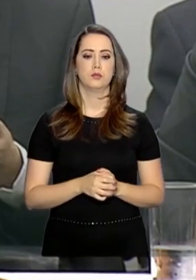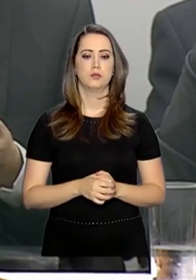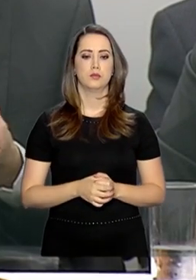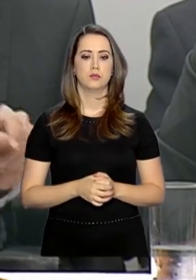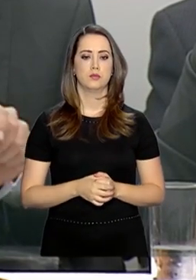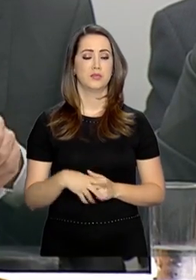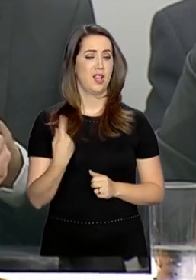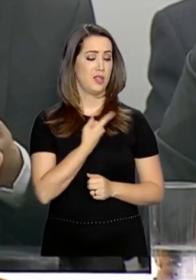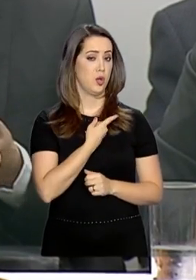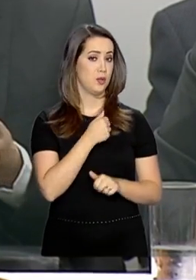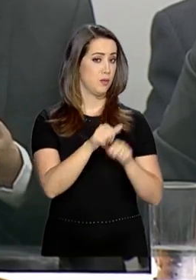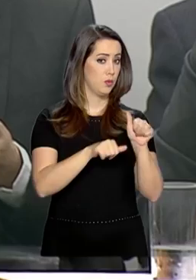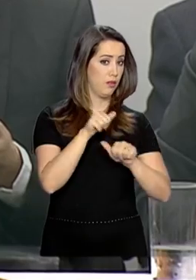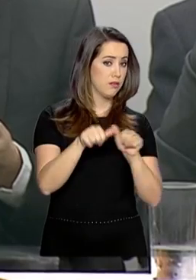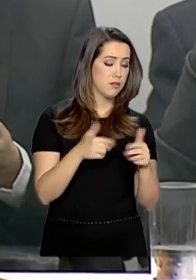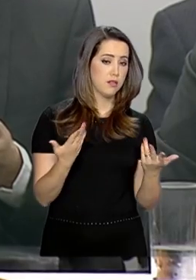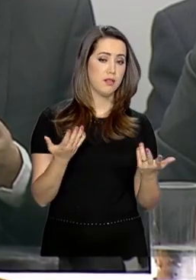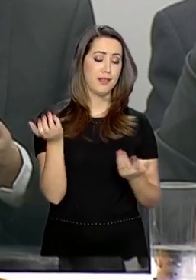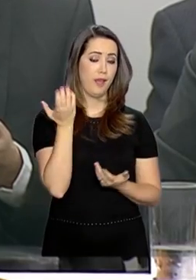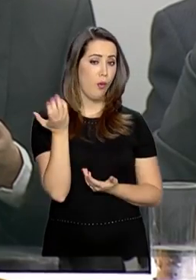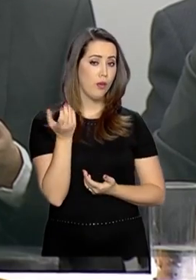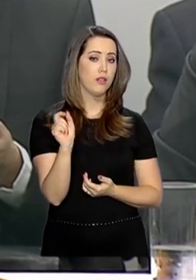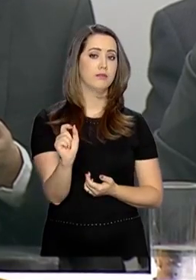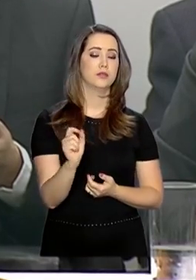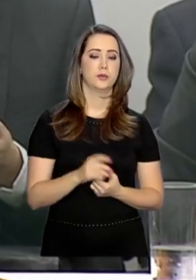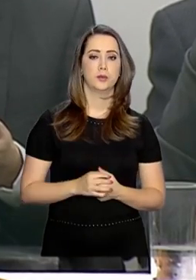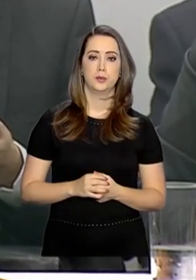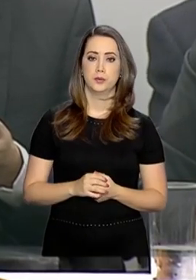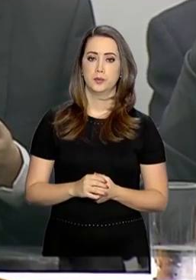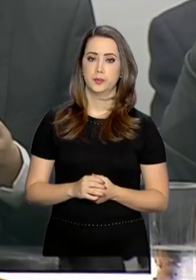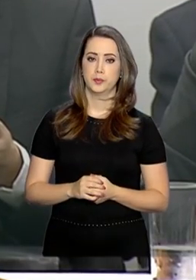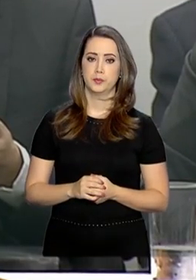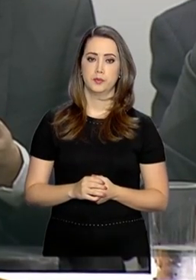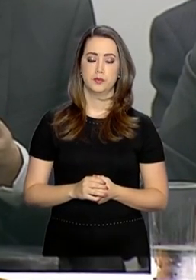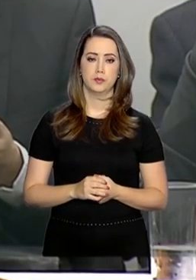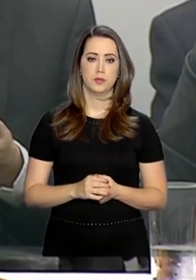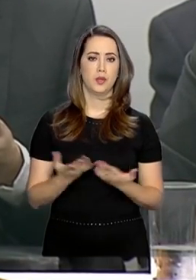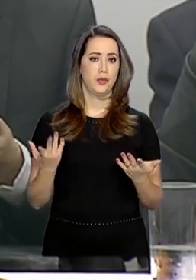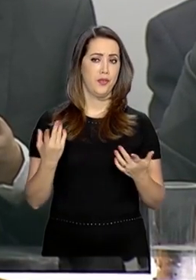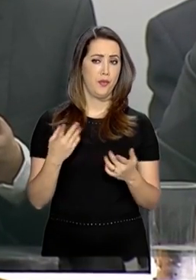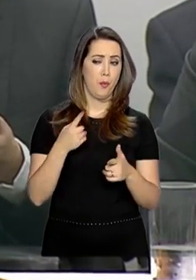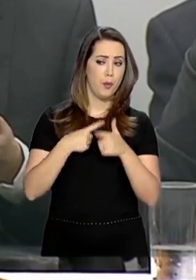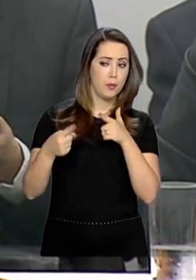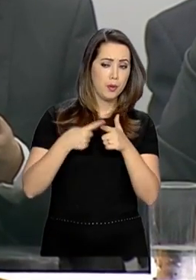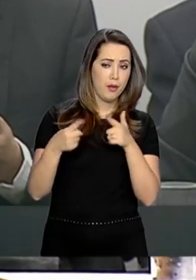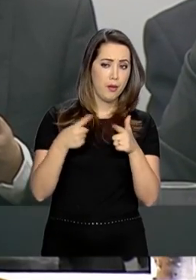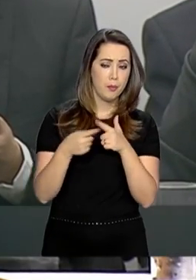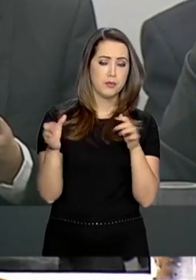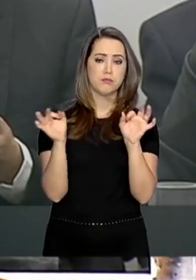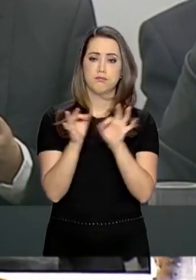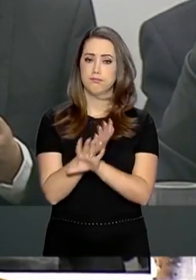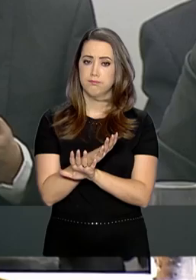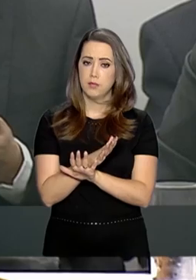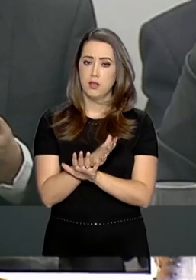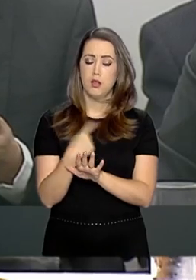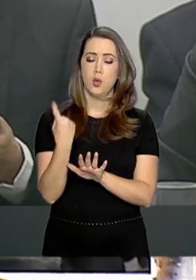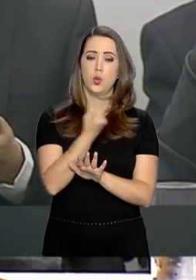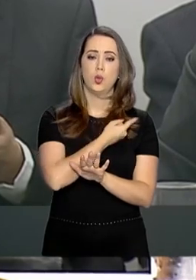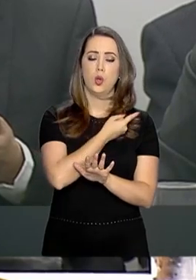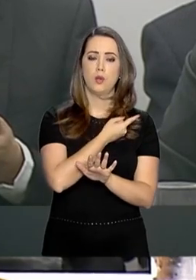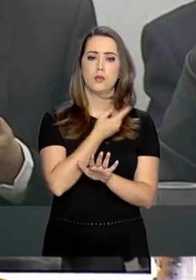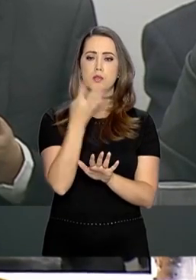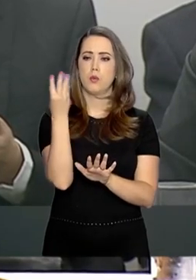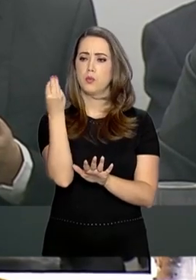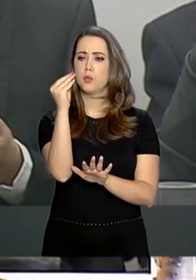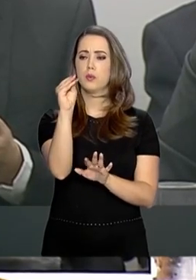A nossa reforma tenta justamente endereçar esses problemas. Quando nós